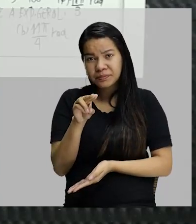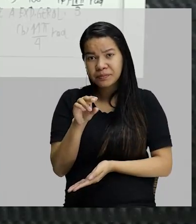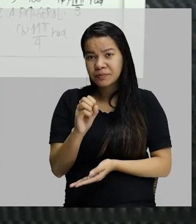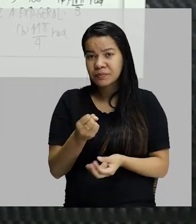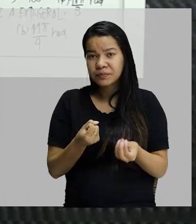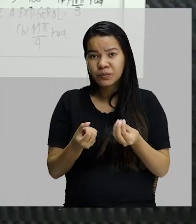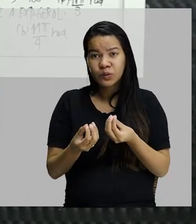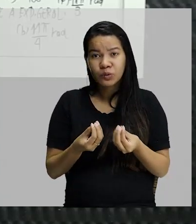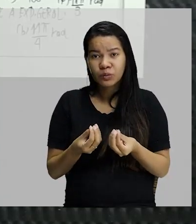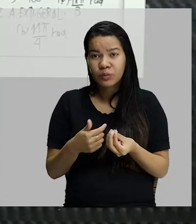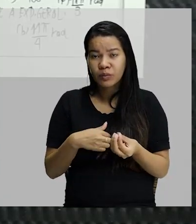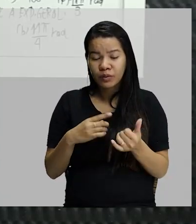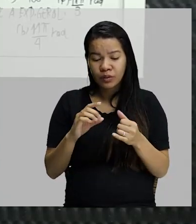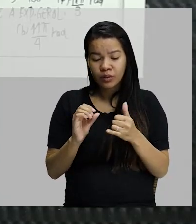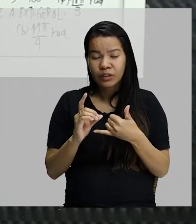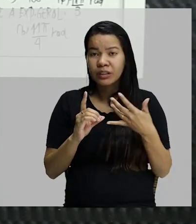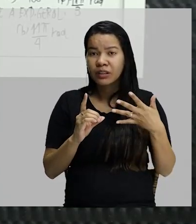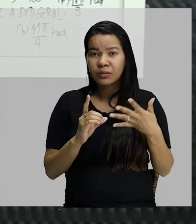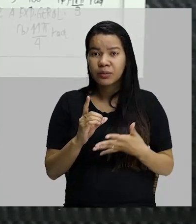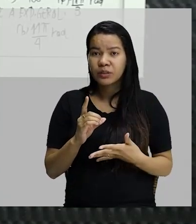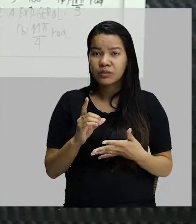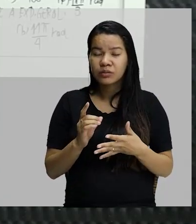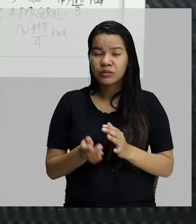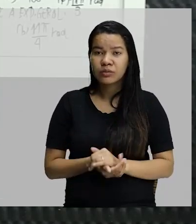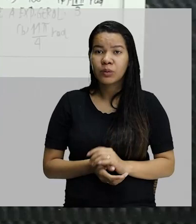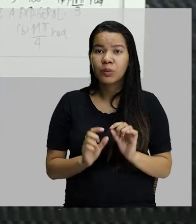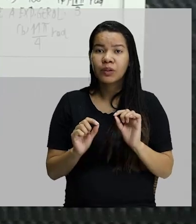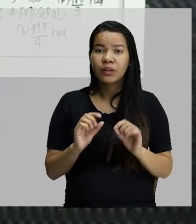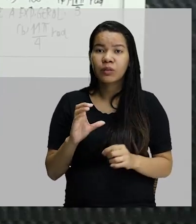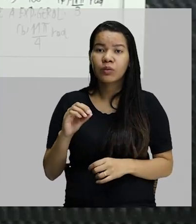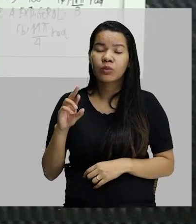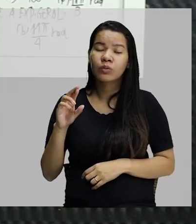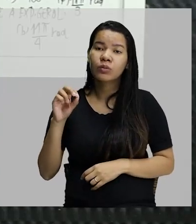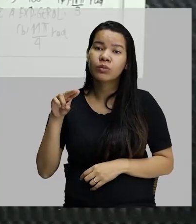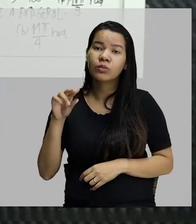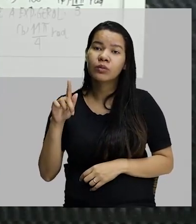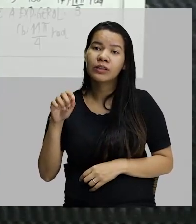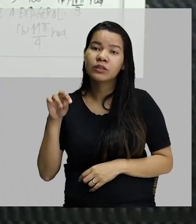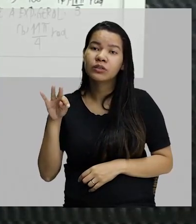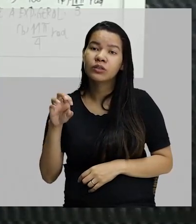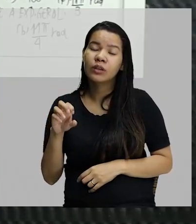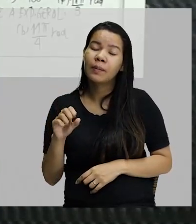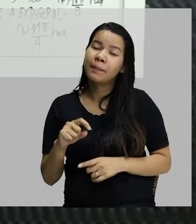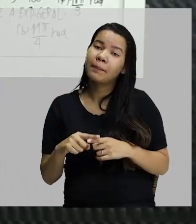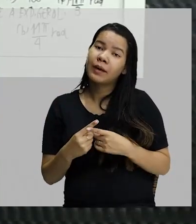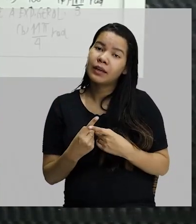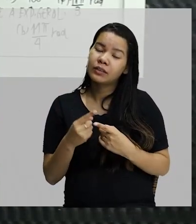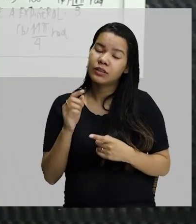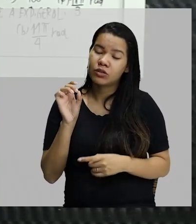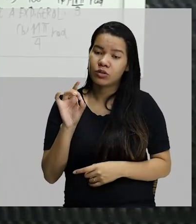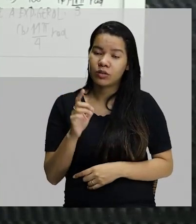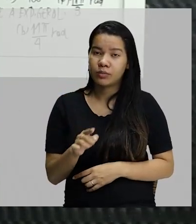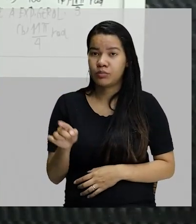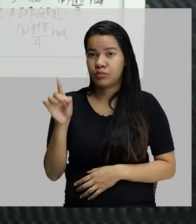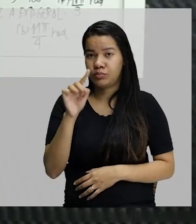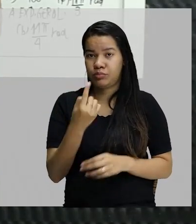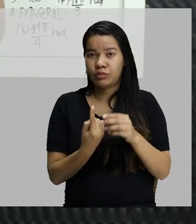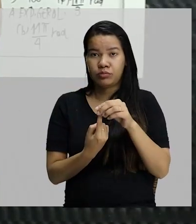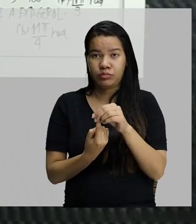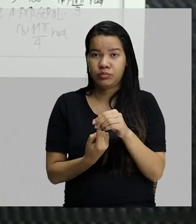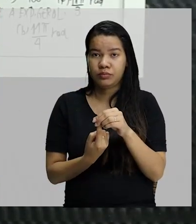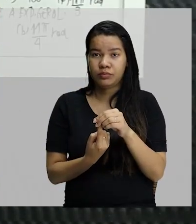para determinar o que é congruente a ele, mas que está na primeira volta? Olha, quando o arco é positivo,